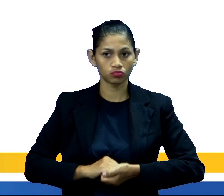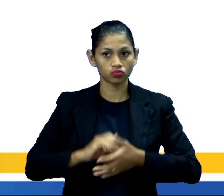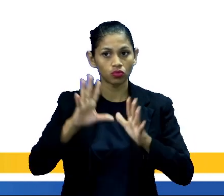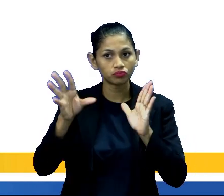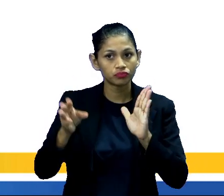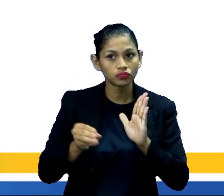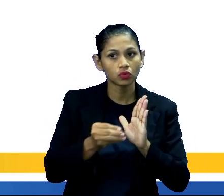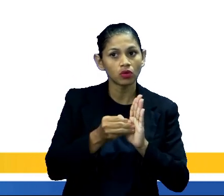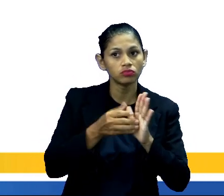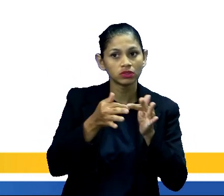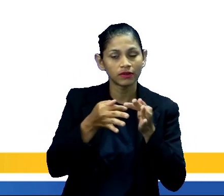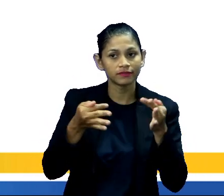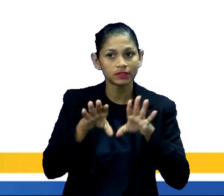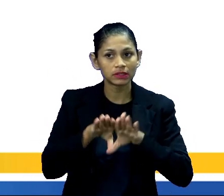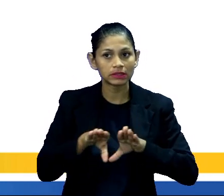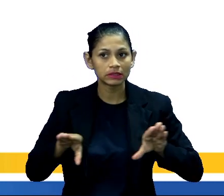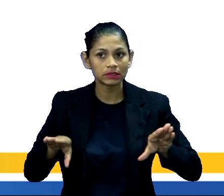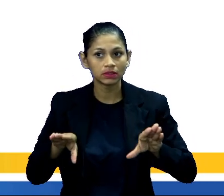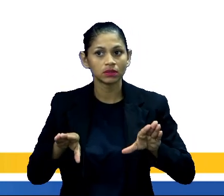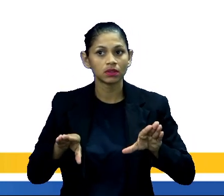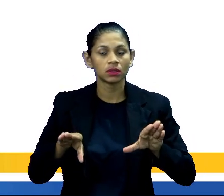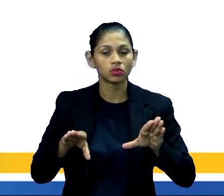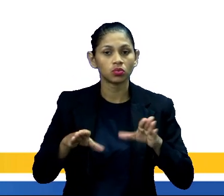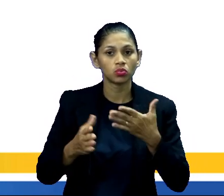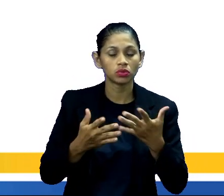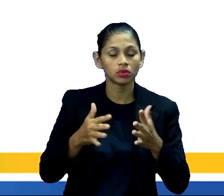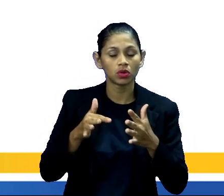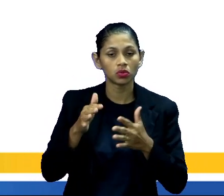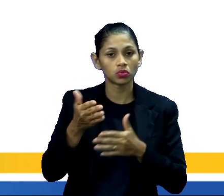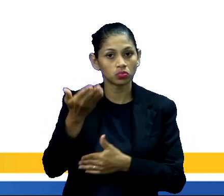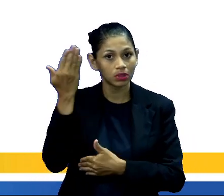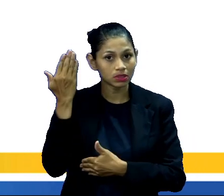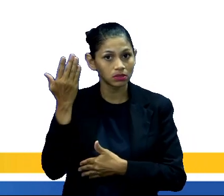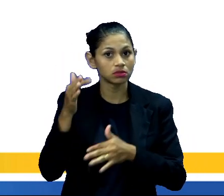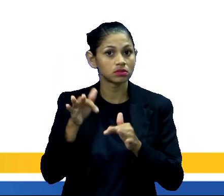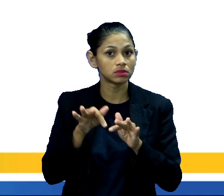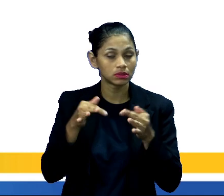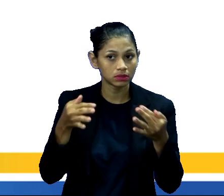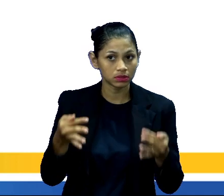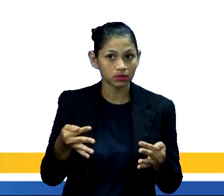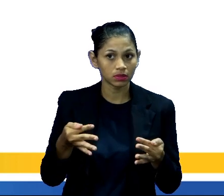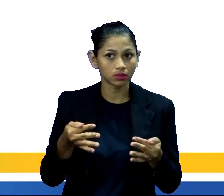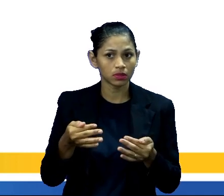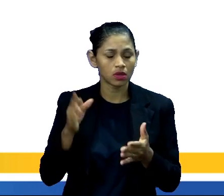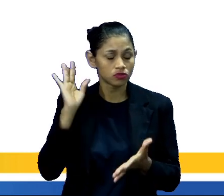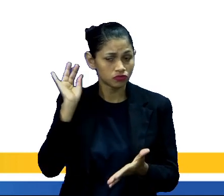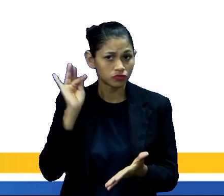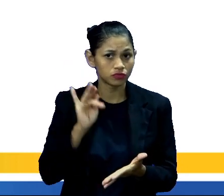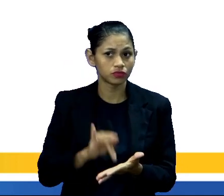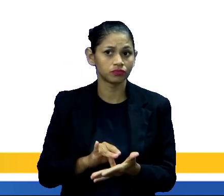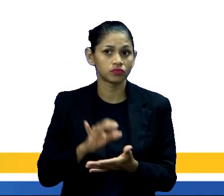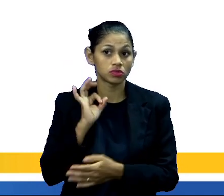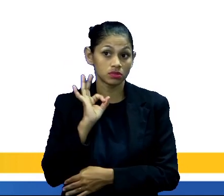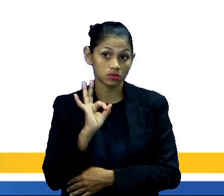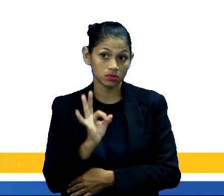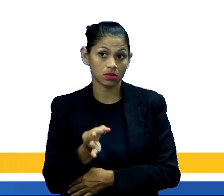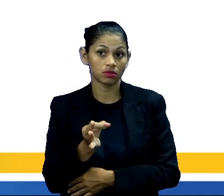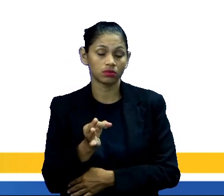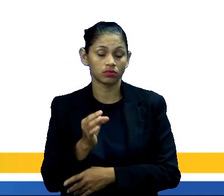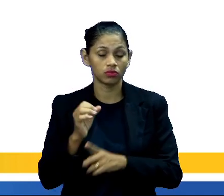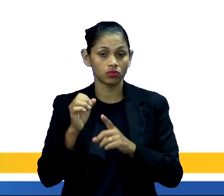Complete as frases abaixo com a flexão do Simple Past, com a flexão do passado simples correta do verbo